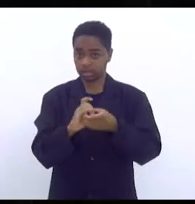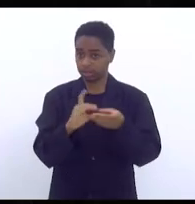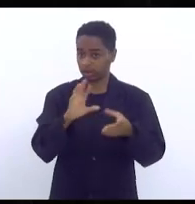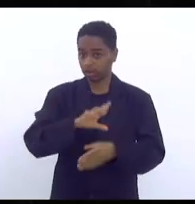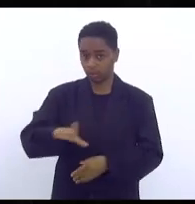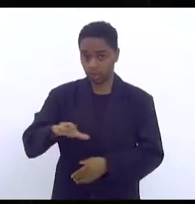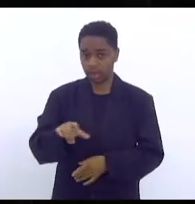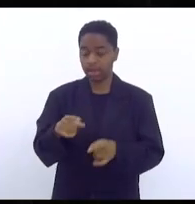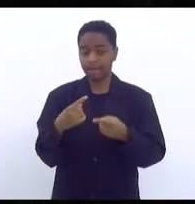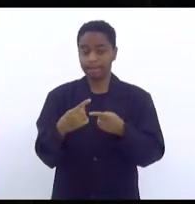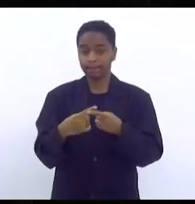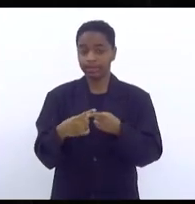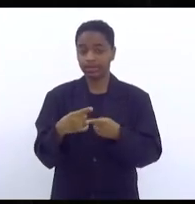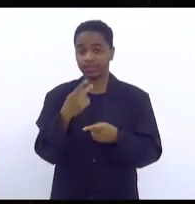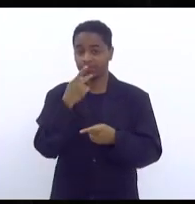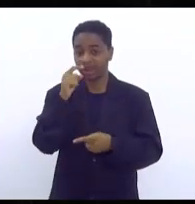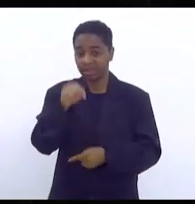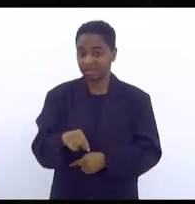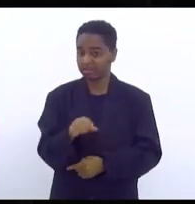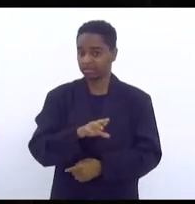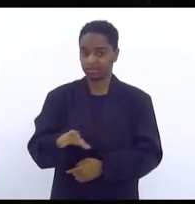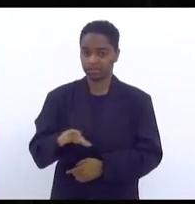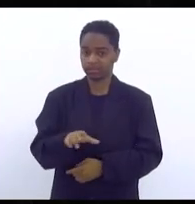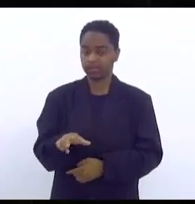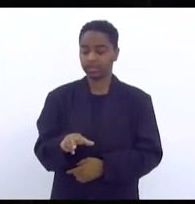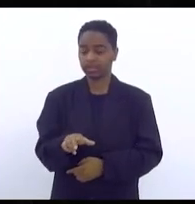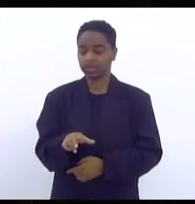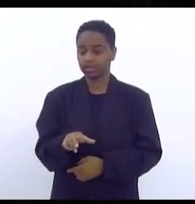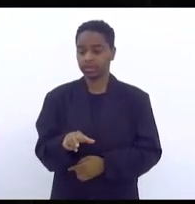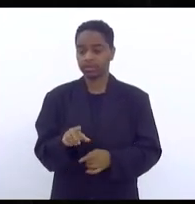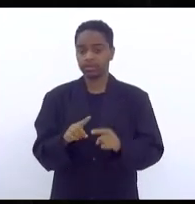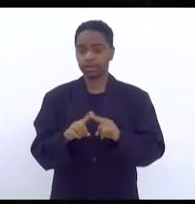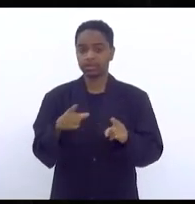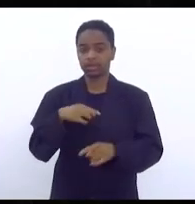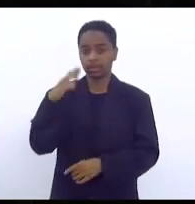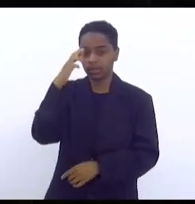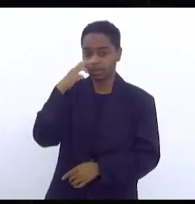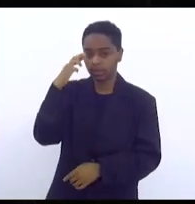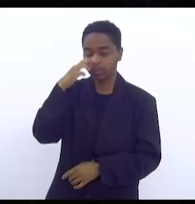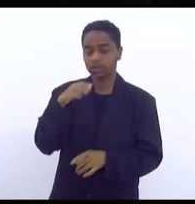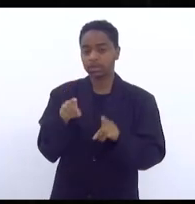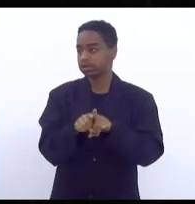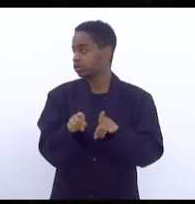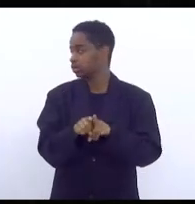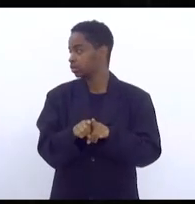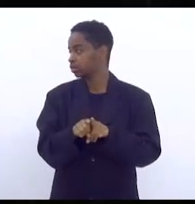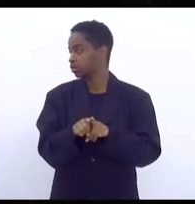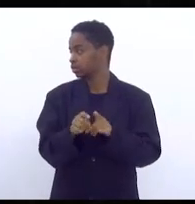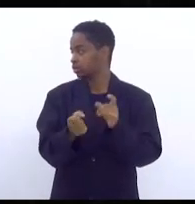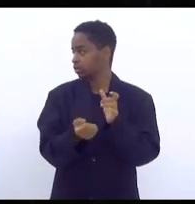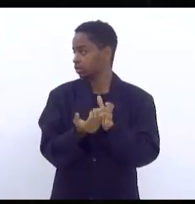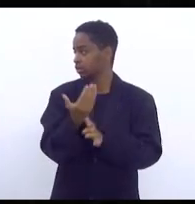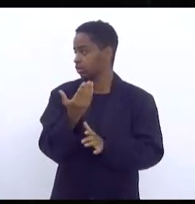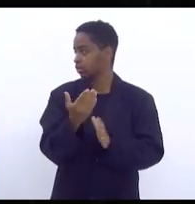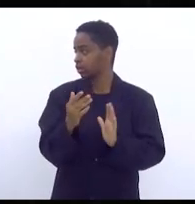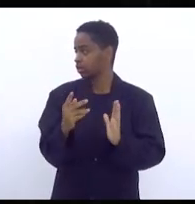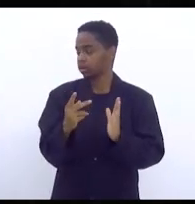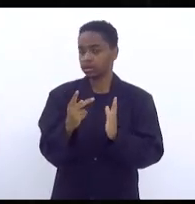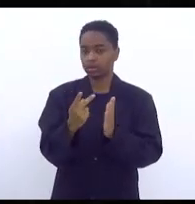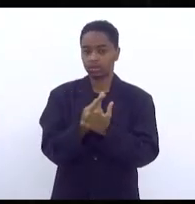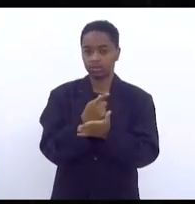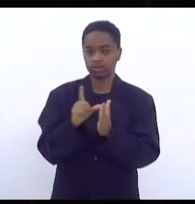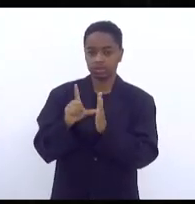não foi dito aqui a gente tem como uma vitória a implementação dos comitês de monitoramento mas a própria implementação veio muito